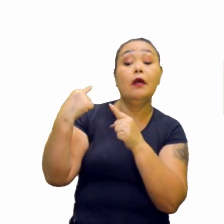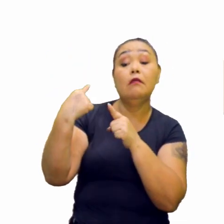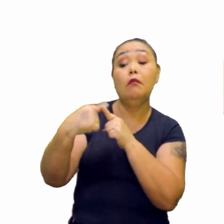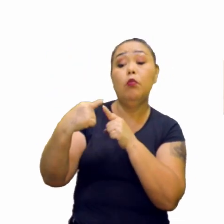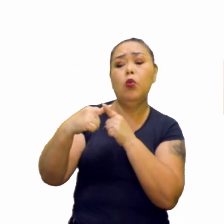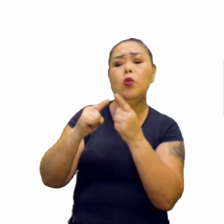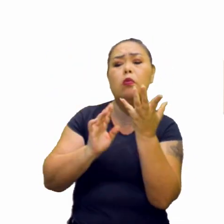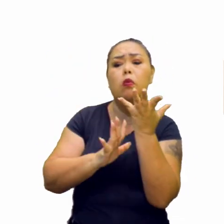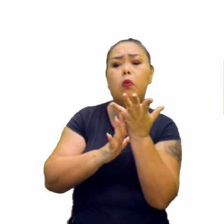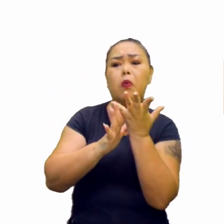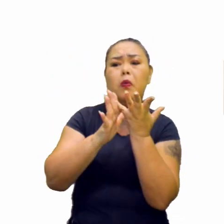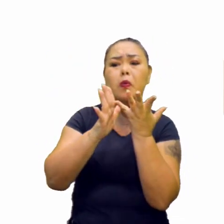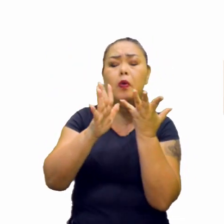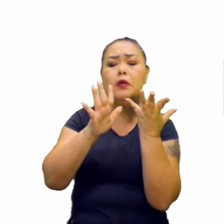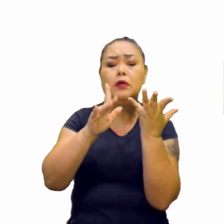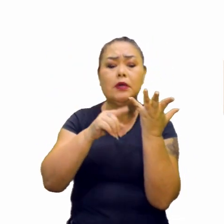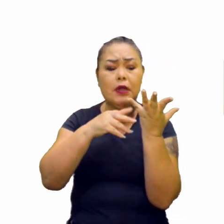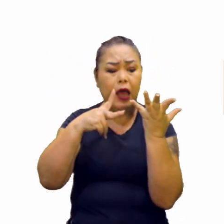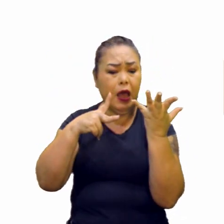invasivo.